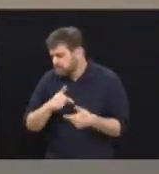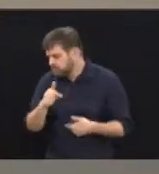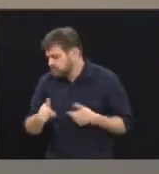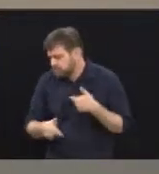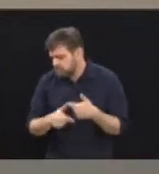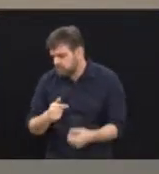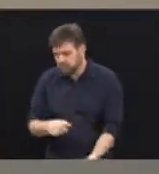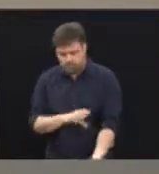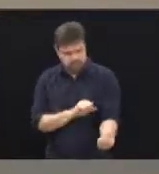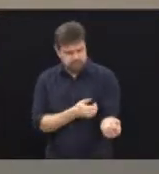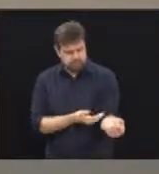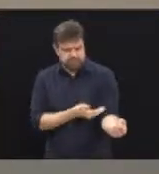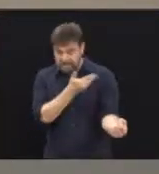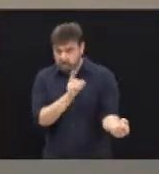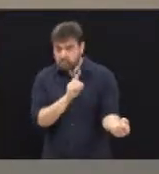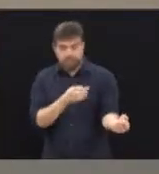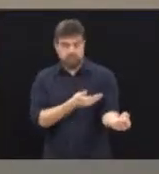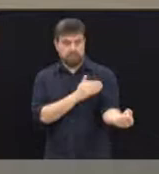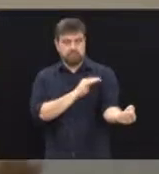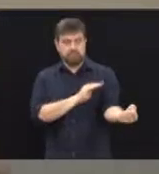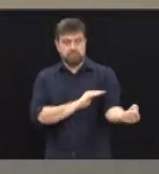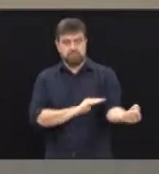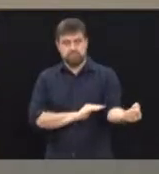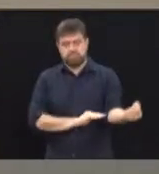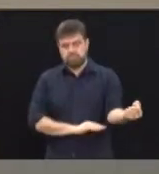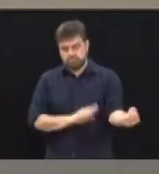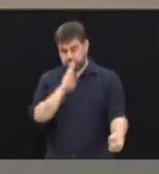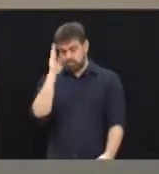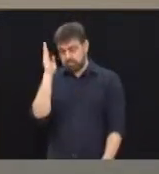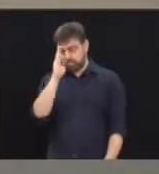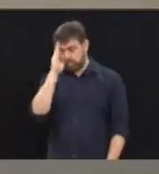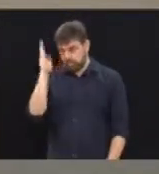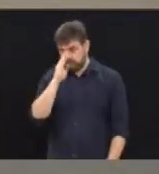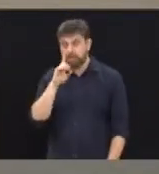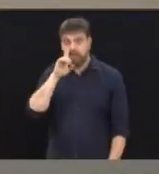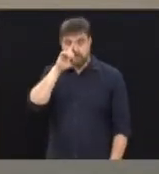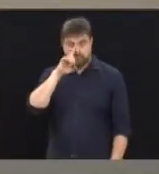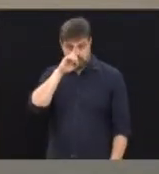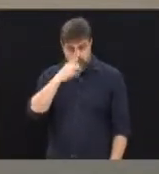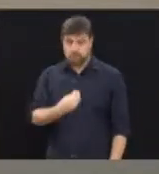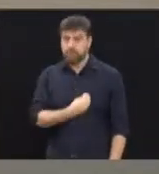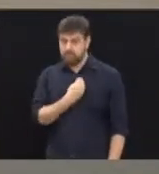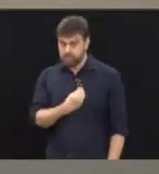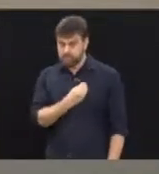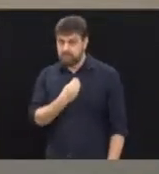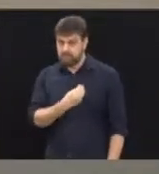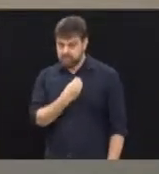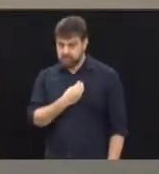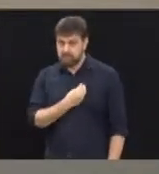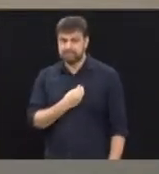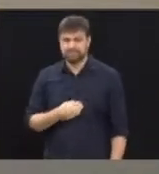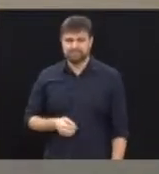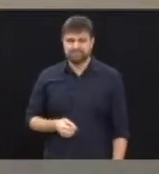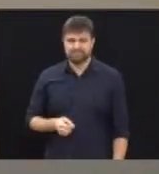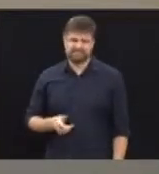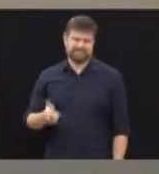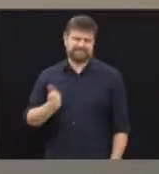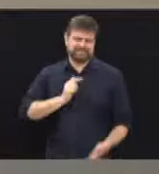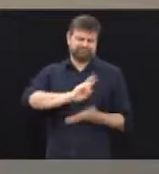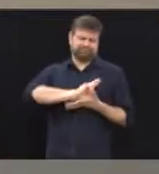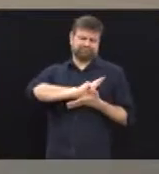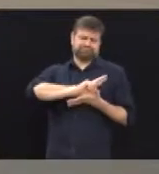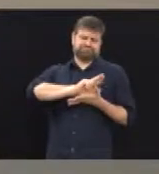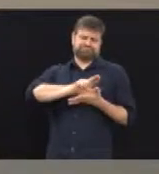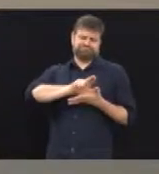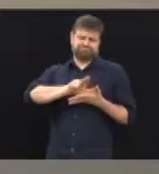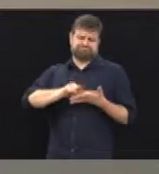né? Pressão baixa, até situações muito graves com risco de vida. Então, a gente tem centenas